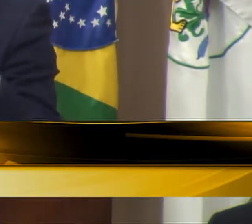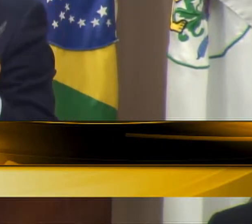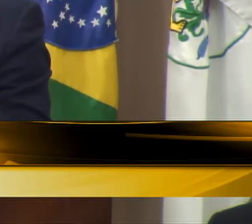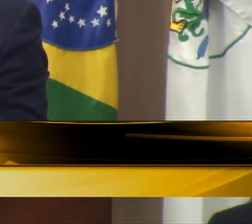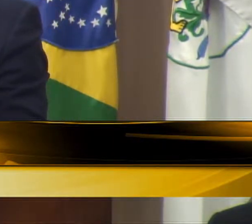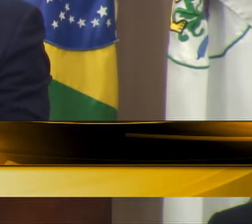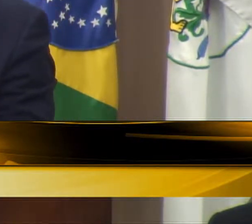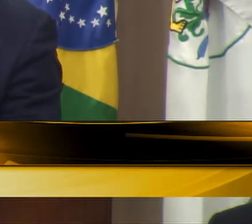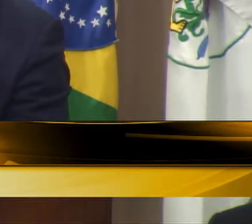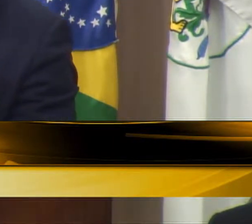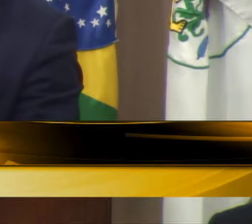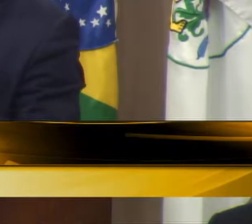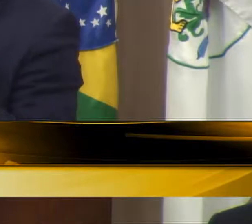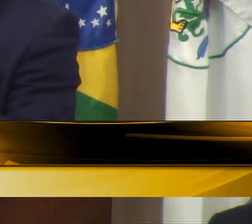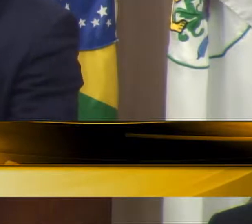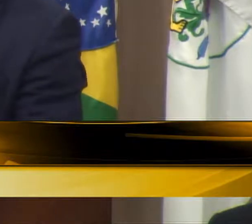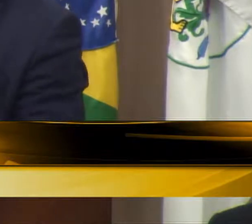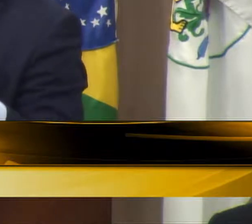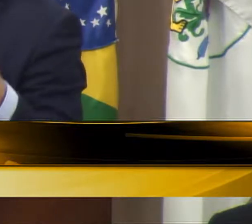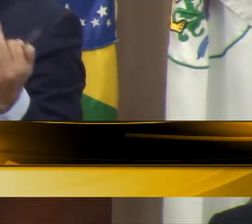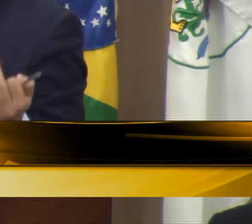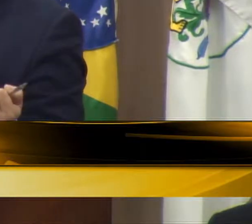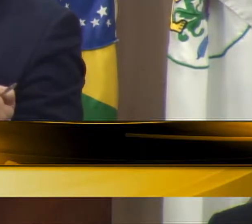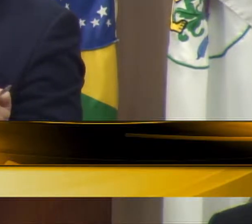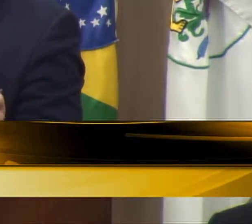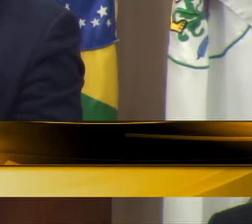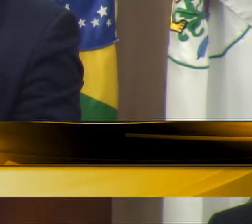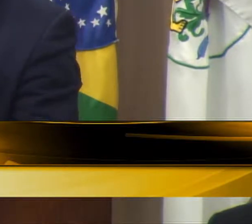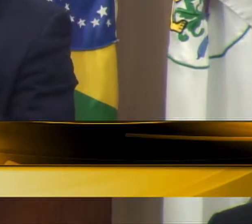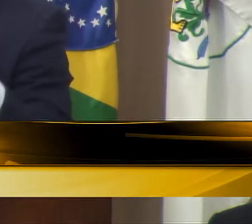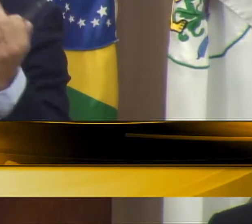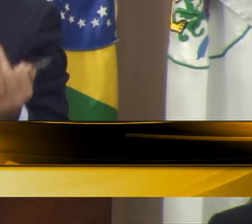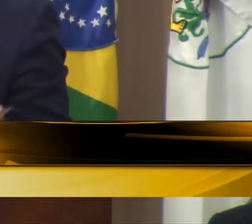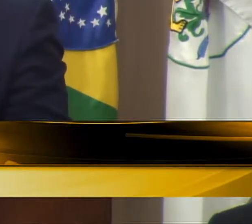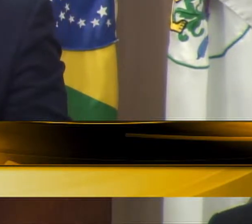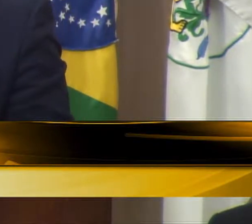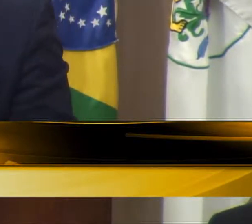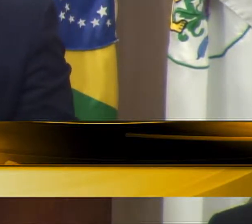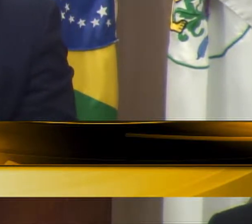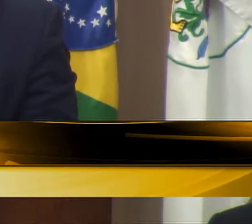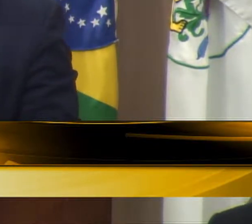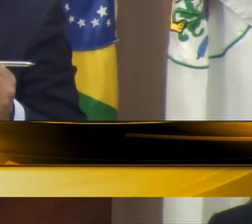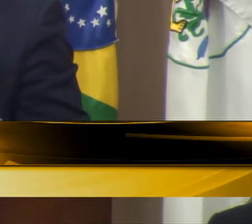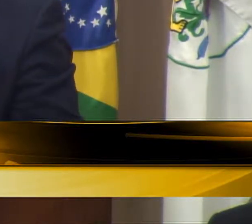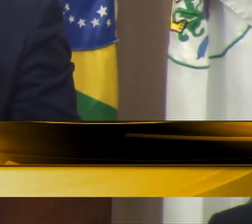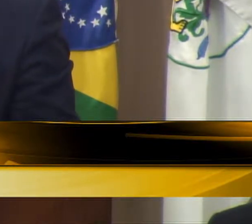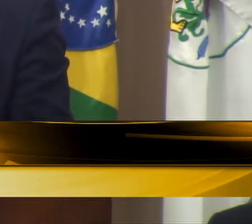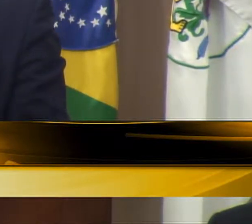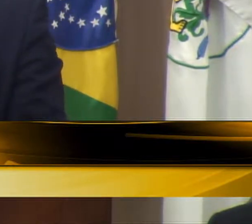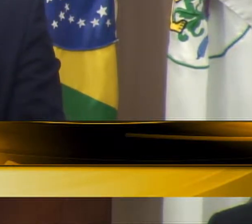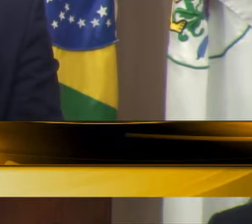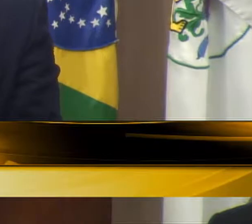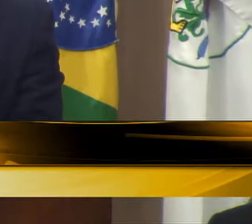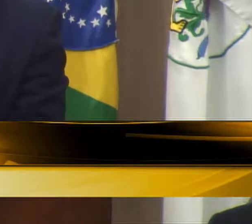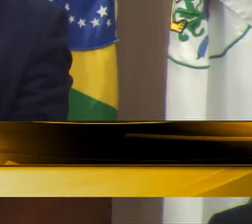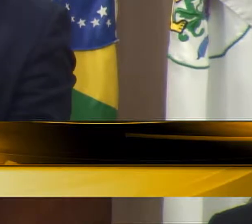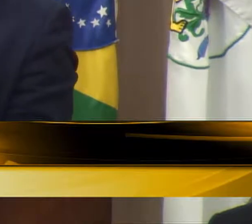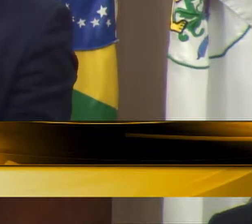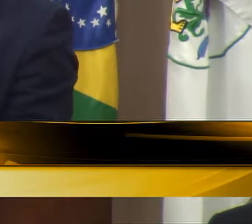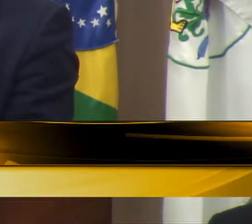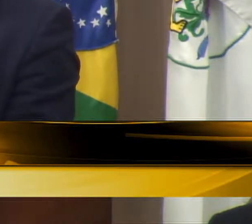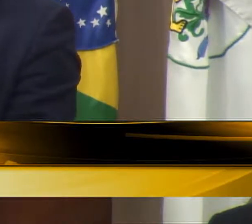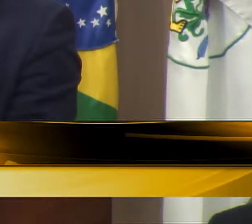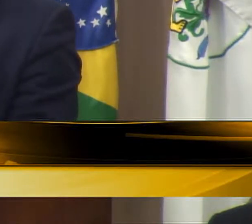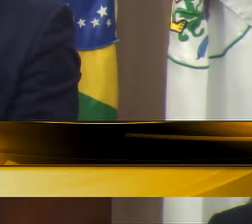Não fala isso para ninguém, porque ele não fazia isso para ganhar glória ou para ganhar marketing. Ele fazia isso porque era